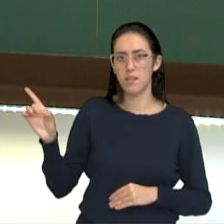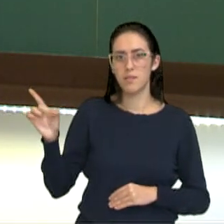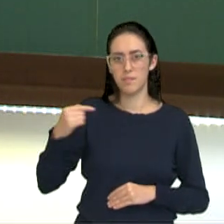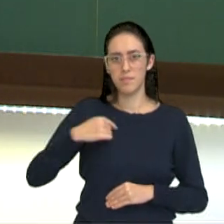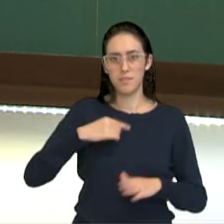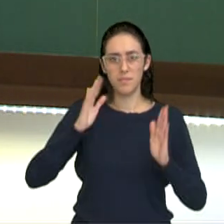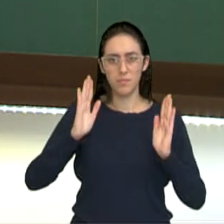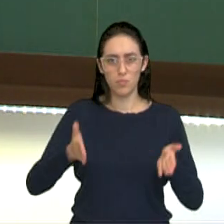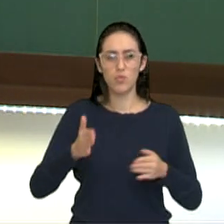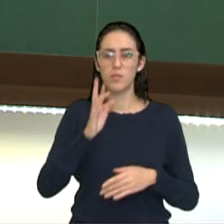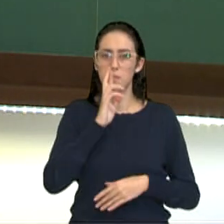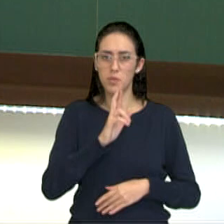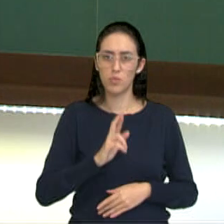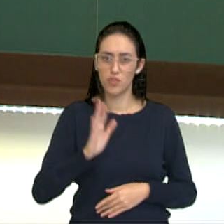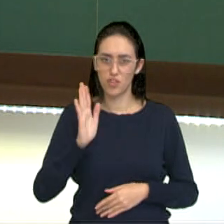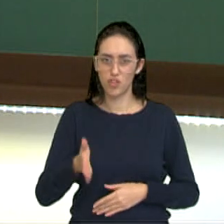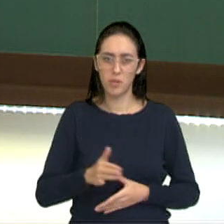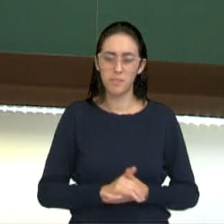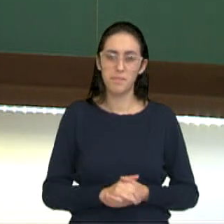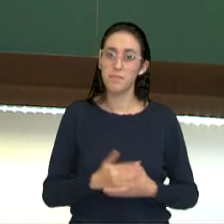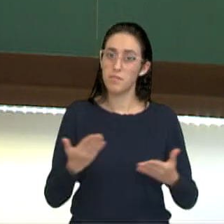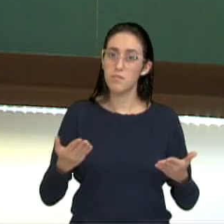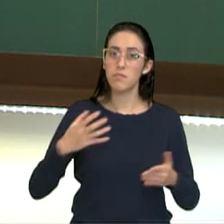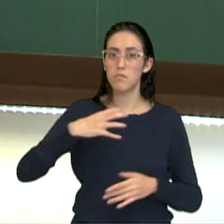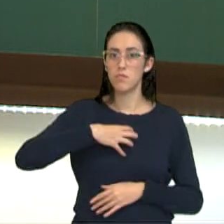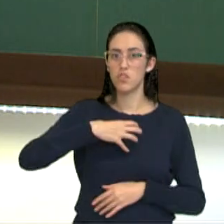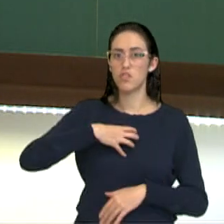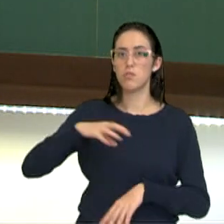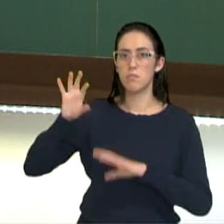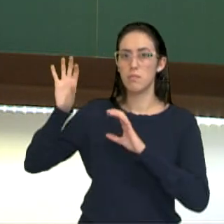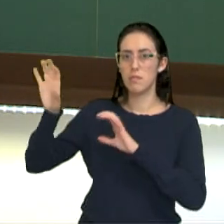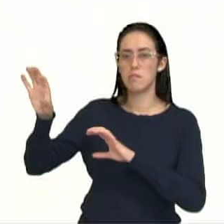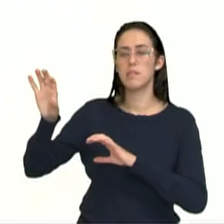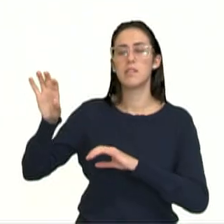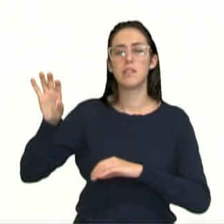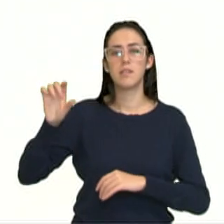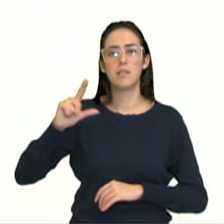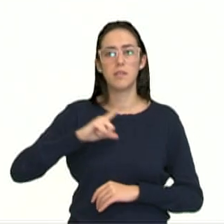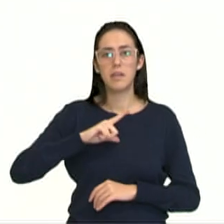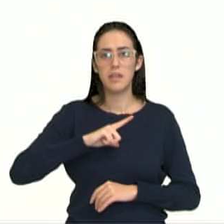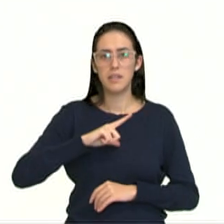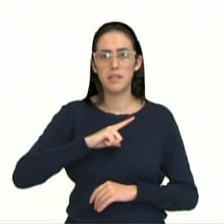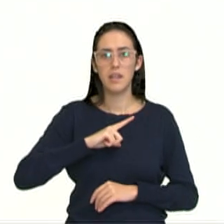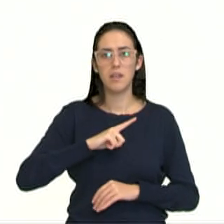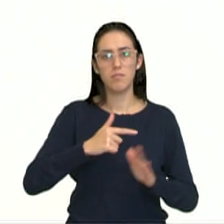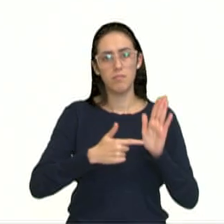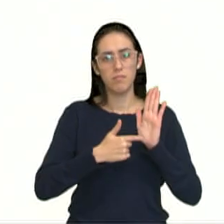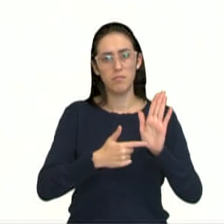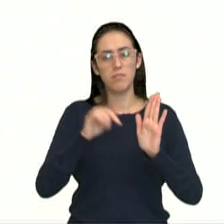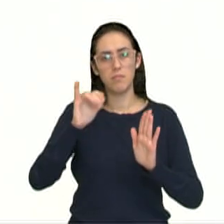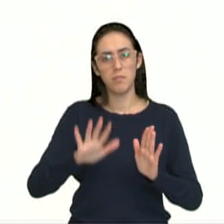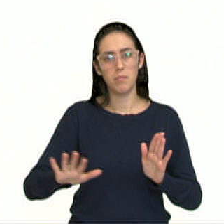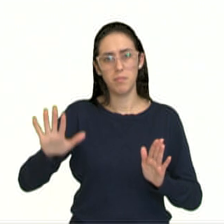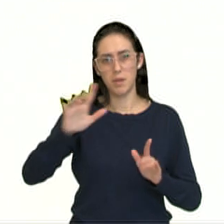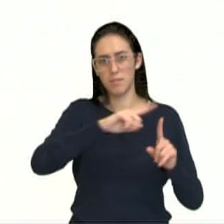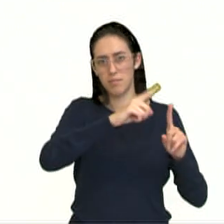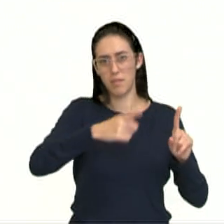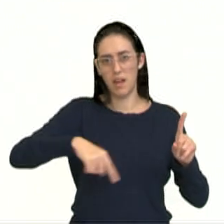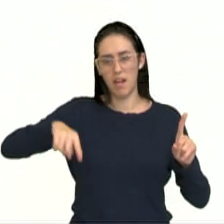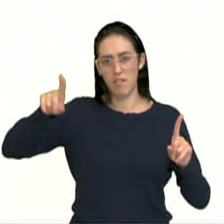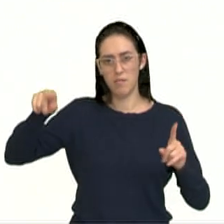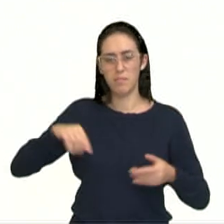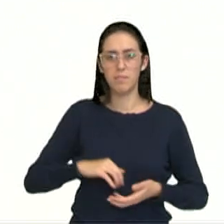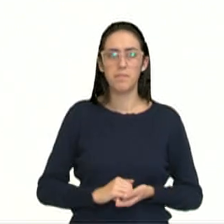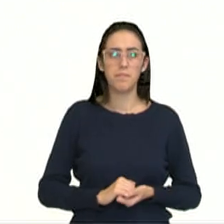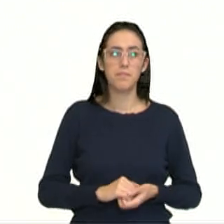eu resolvi, tá? Então, é dessa forma que eu tenho a minha demonstração aqui do gráfico.